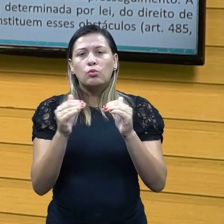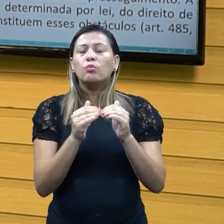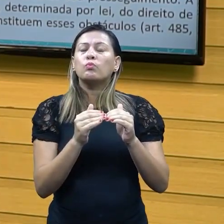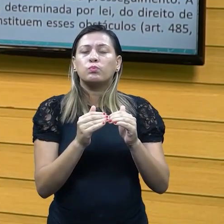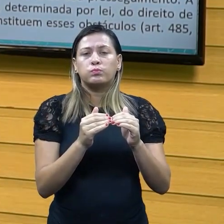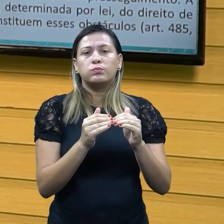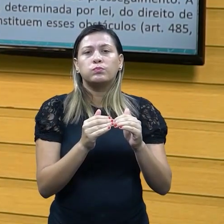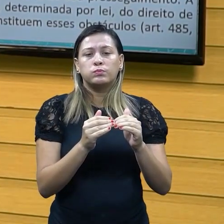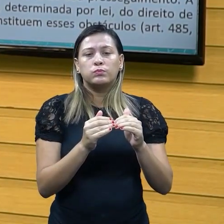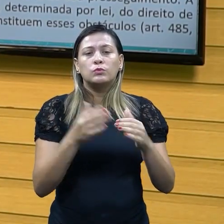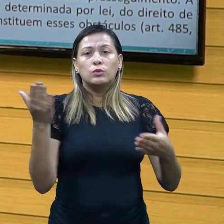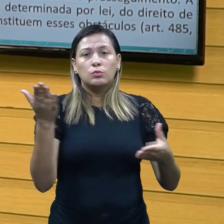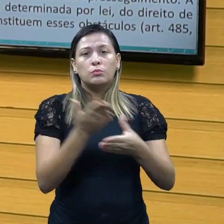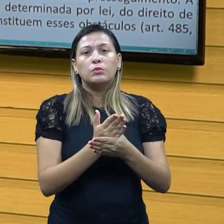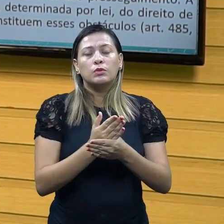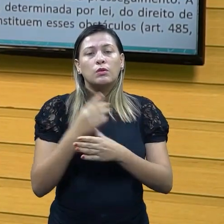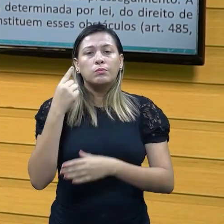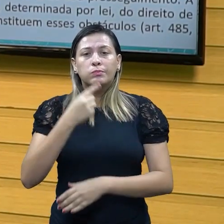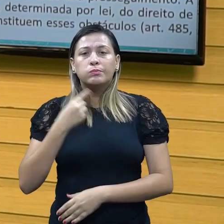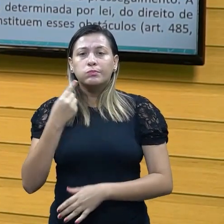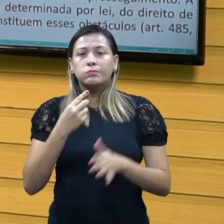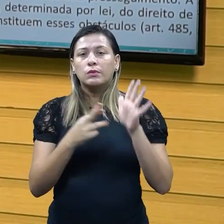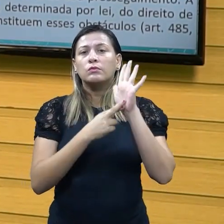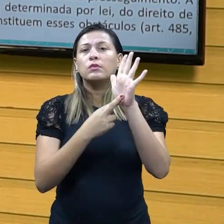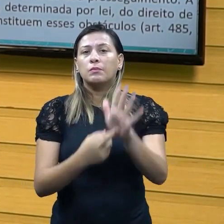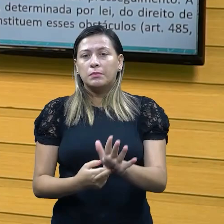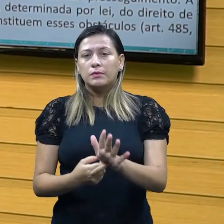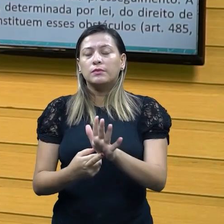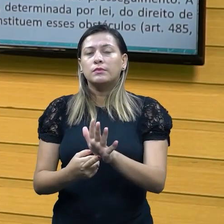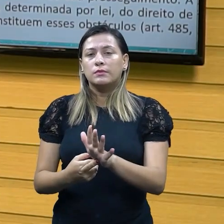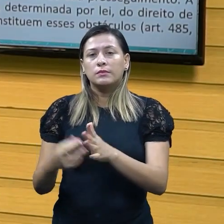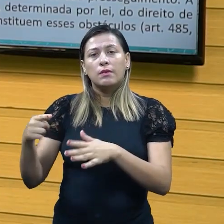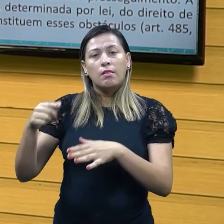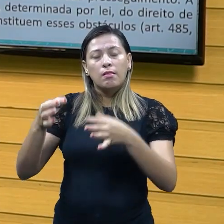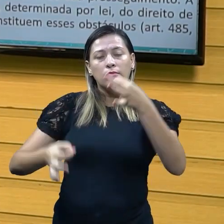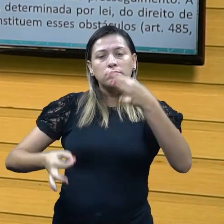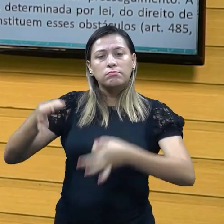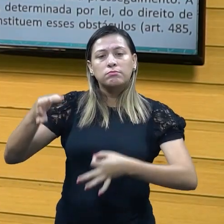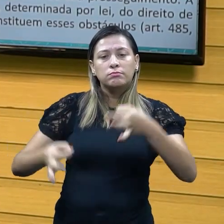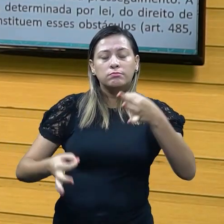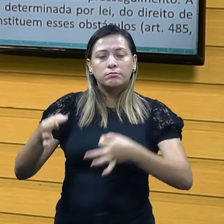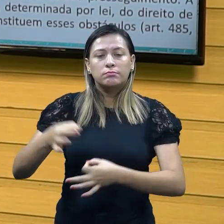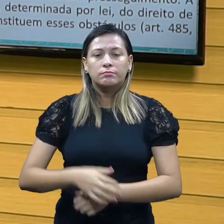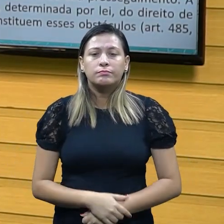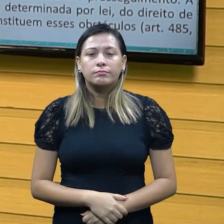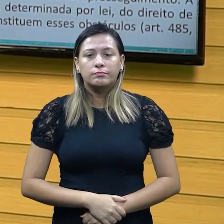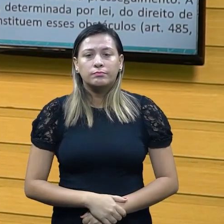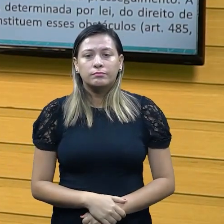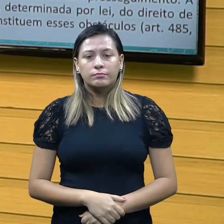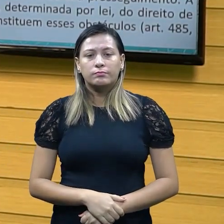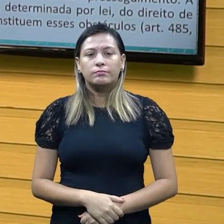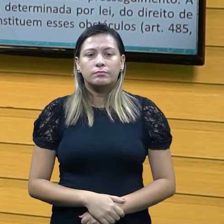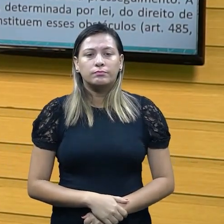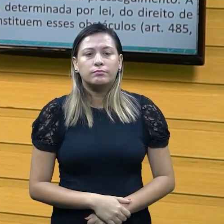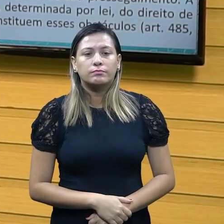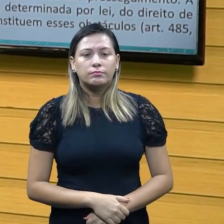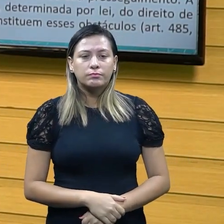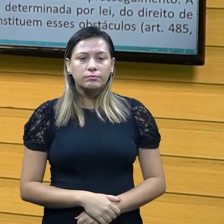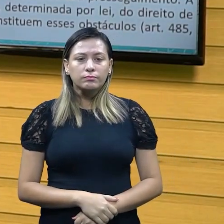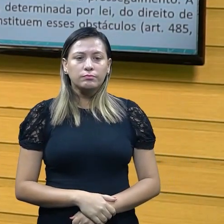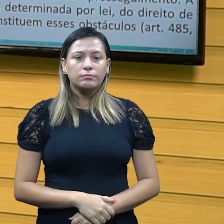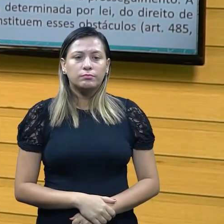advogado represente ele em juízo, tá? Salvo as exceções em que a lei expressamente